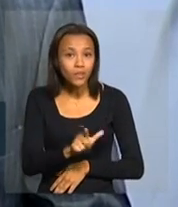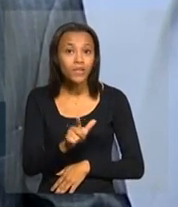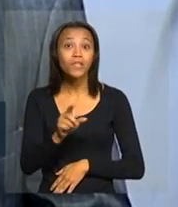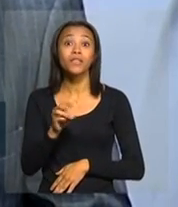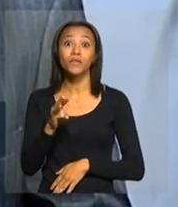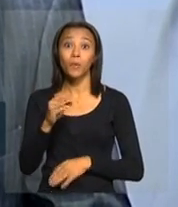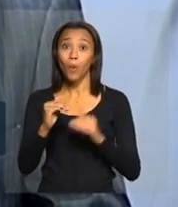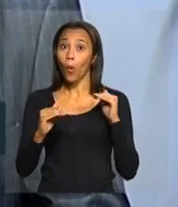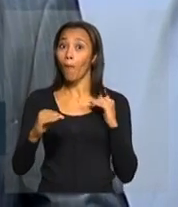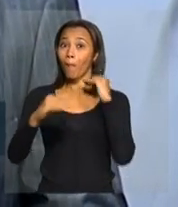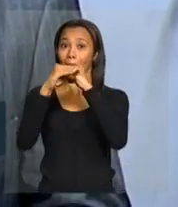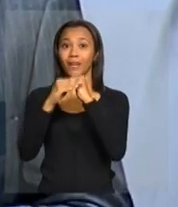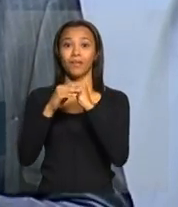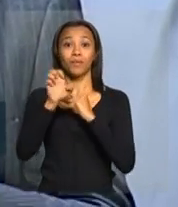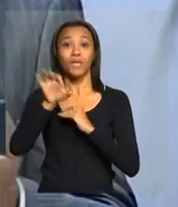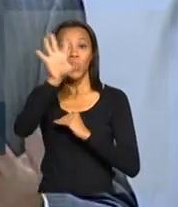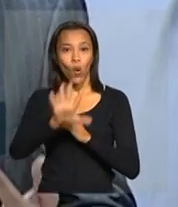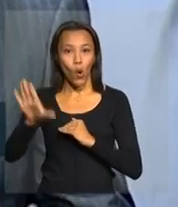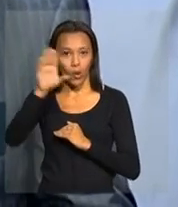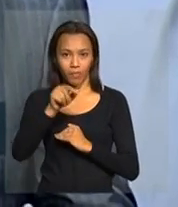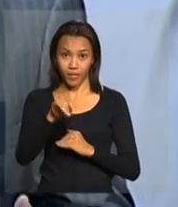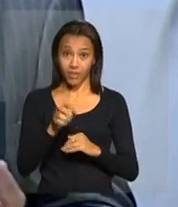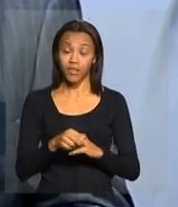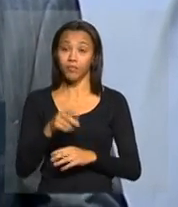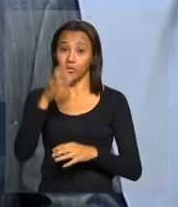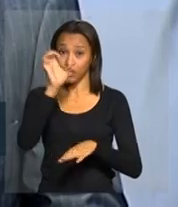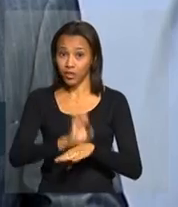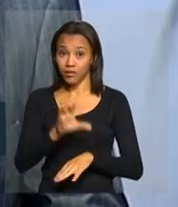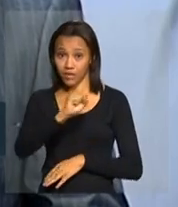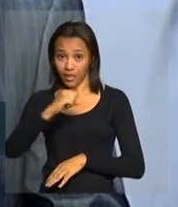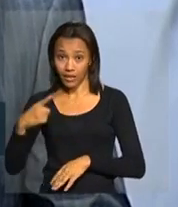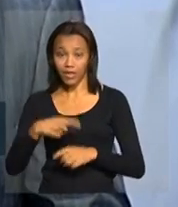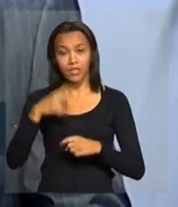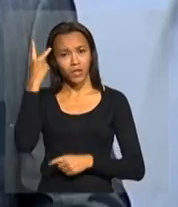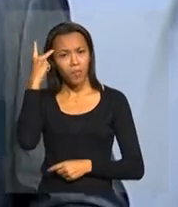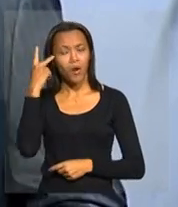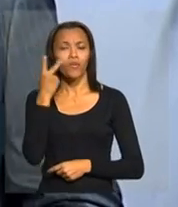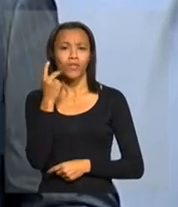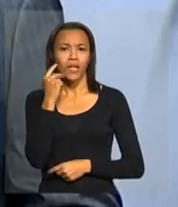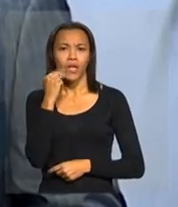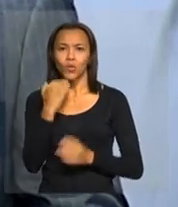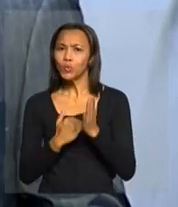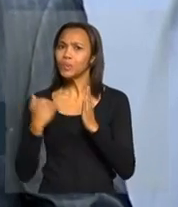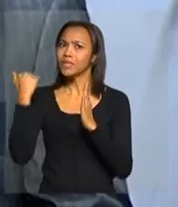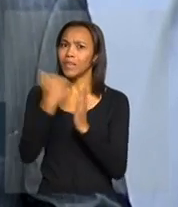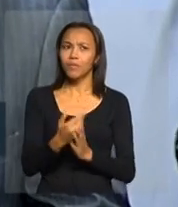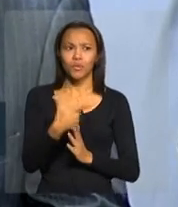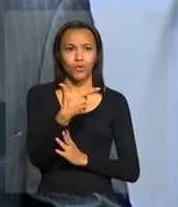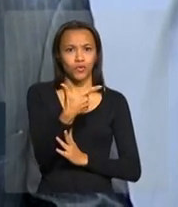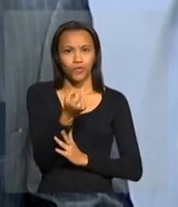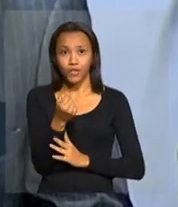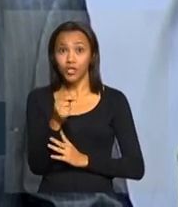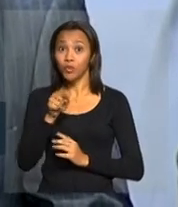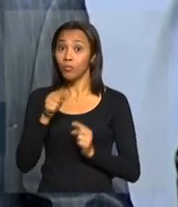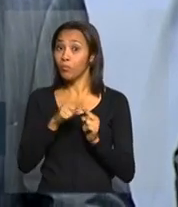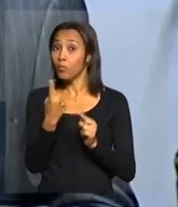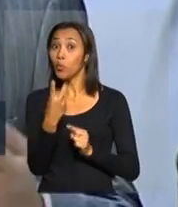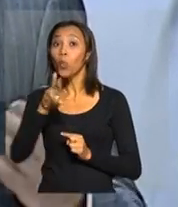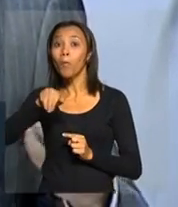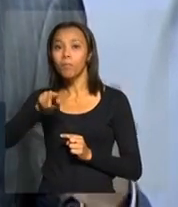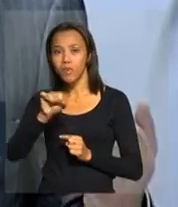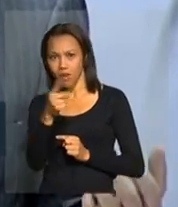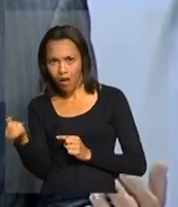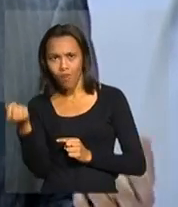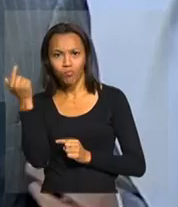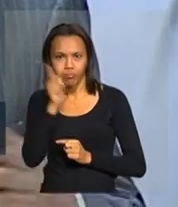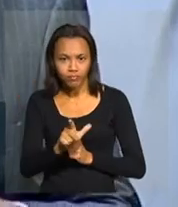padrões europeus de doação. O estado de Santa Catarina, São Paulo, Ceará ultrapassou 20 por milhão, foi um grande avanço no Ceará.